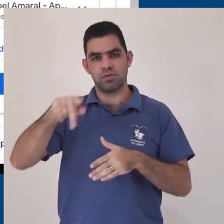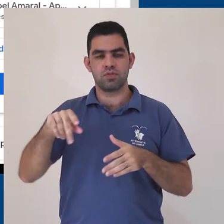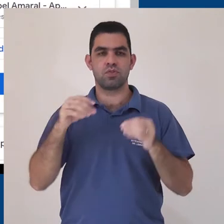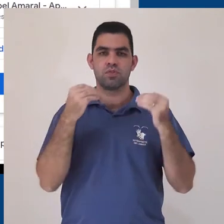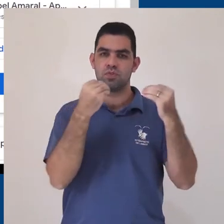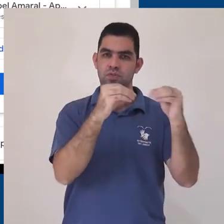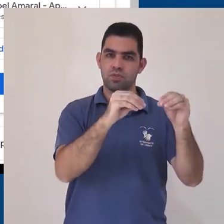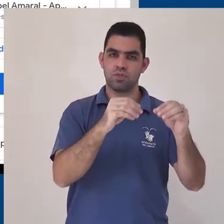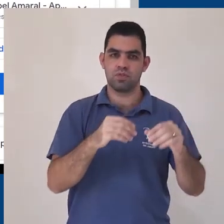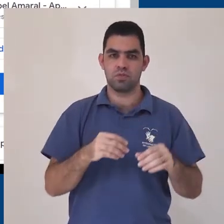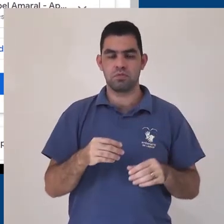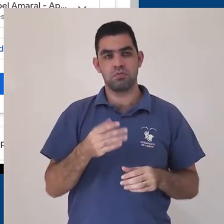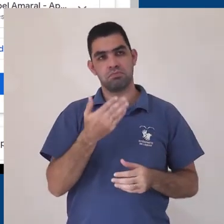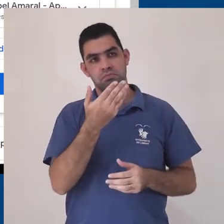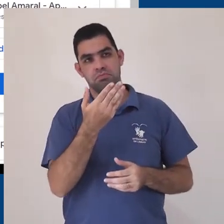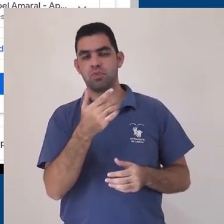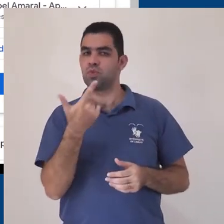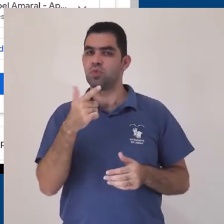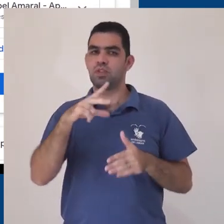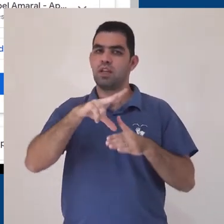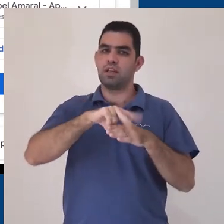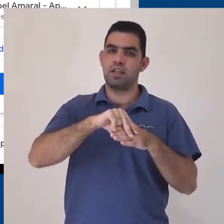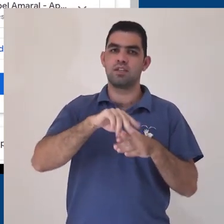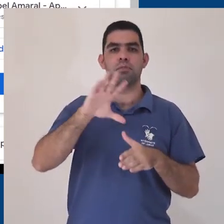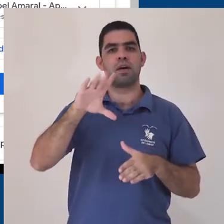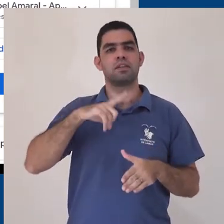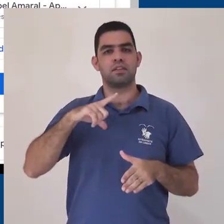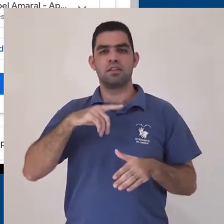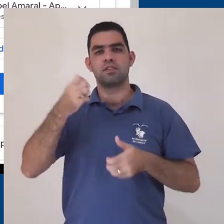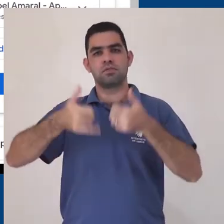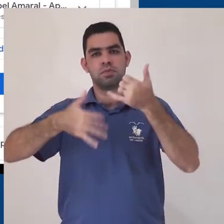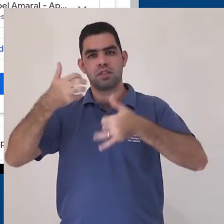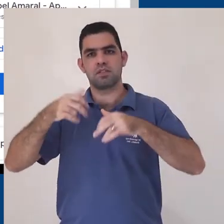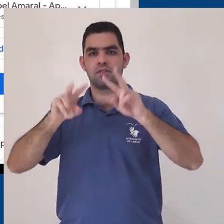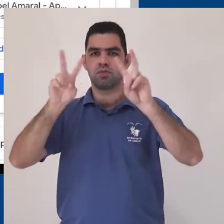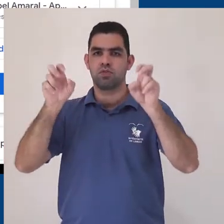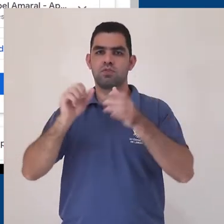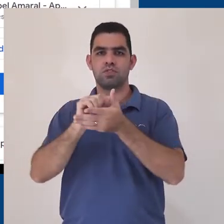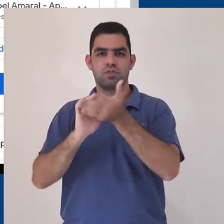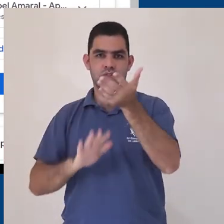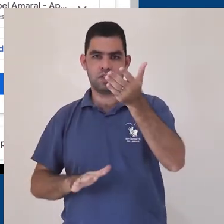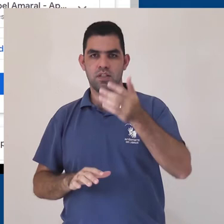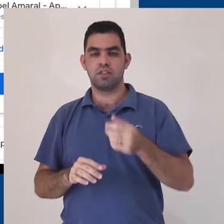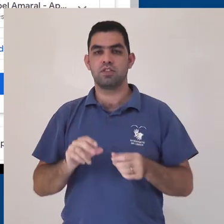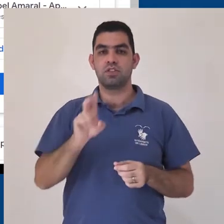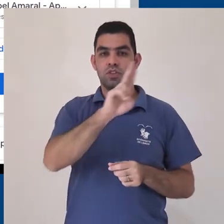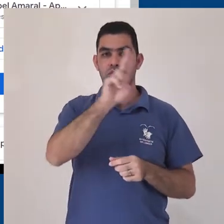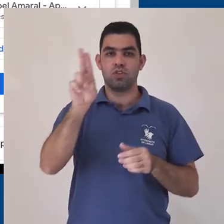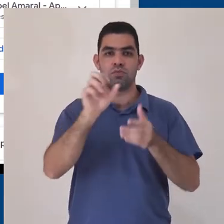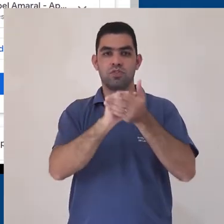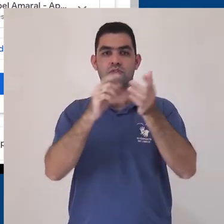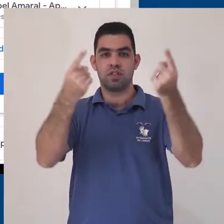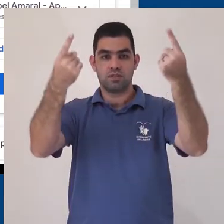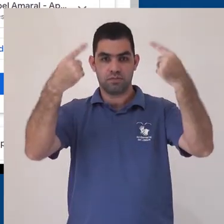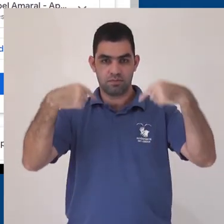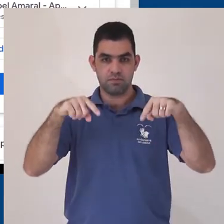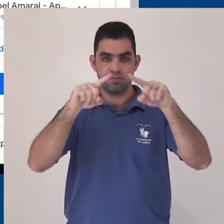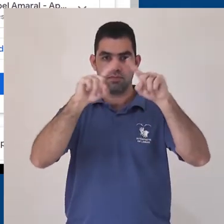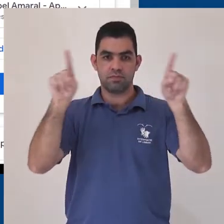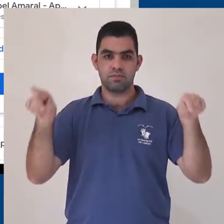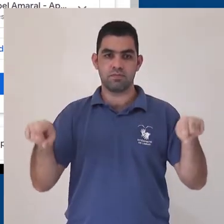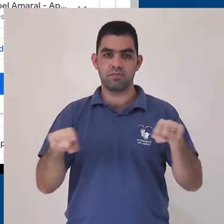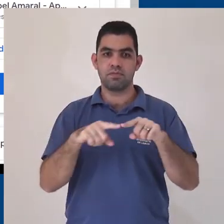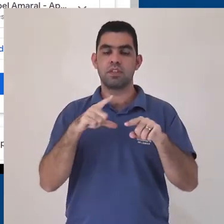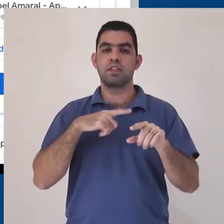professor colocou nesse caso não tem anexos mas tem explicações sobre a atividade e logo abaixo do nome da atividade você